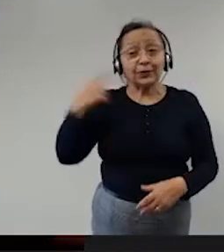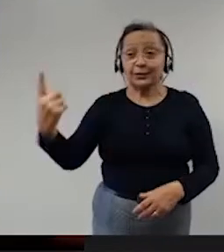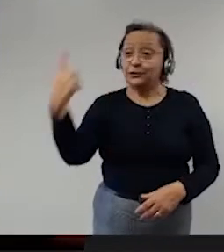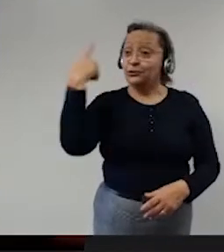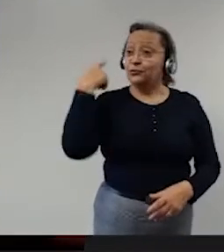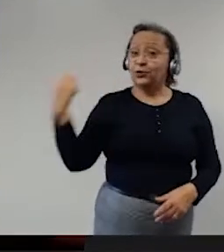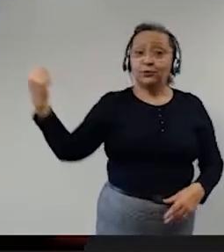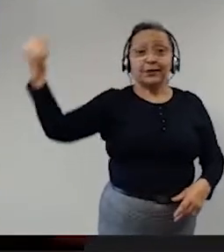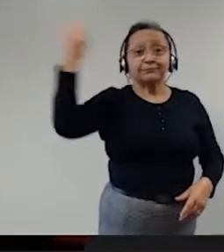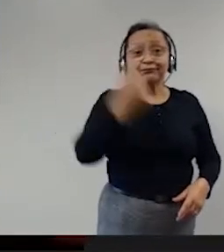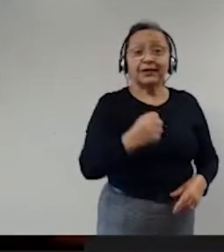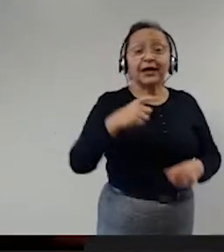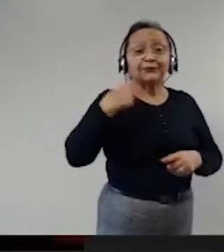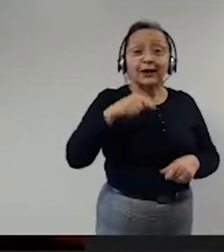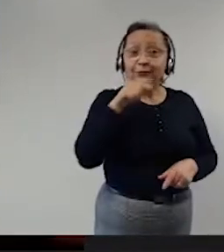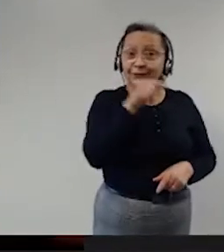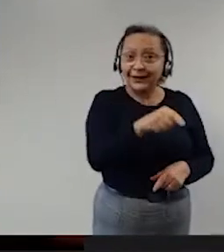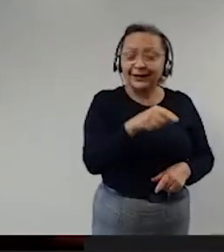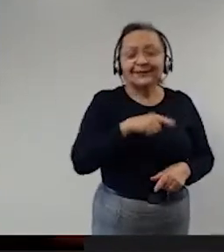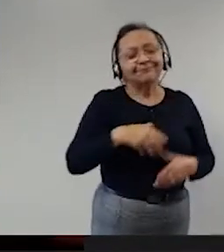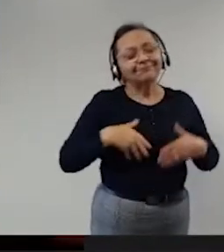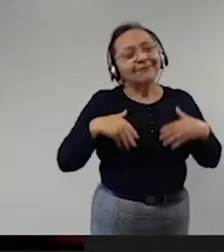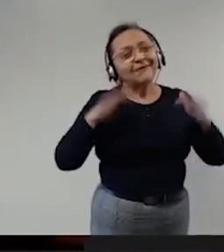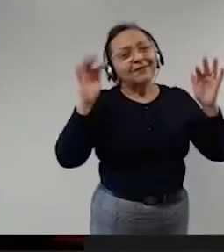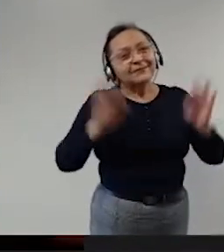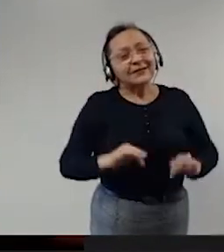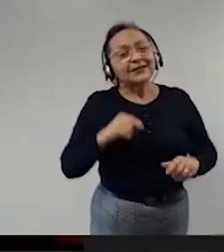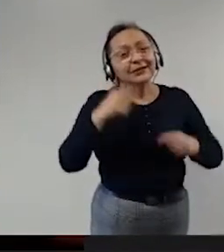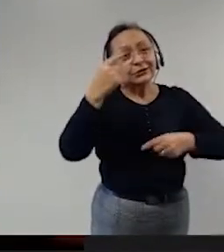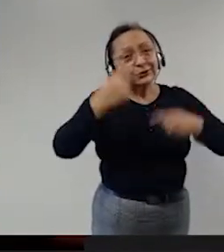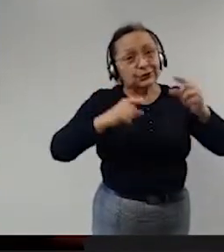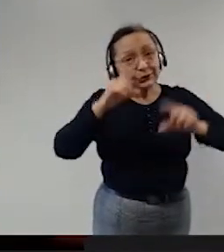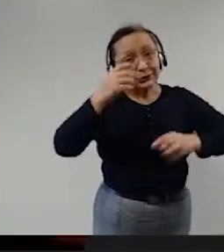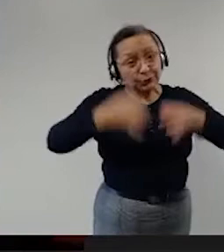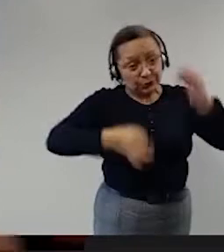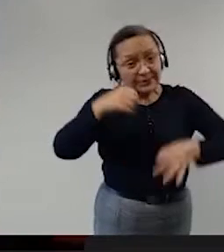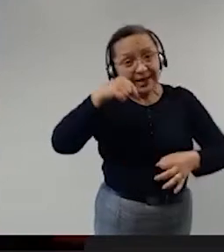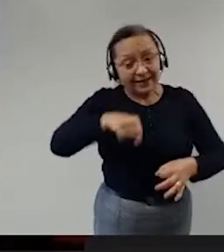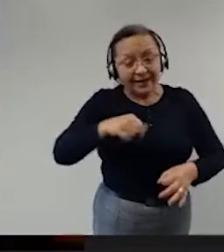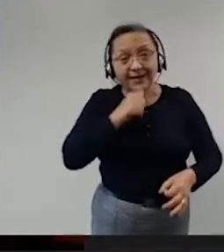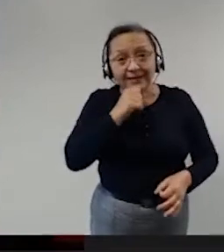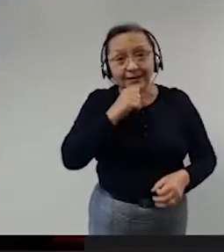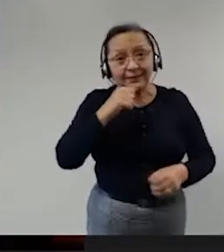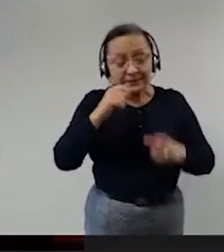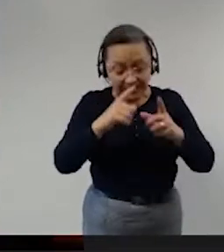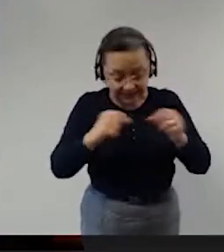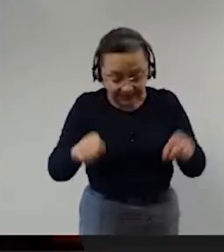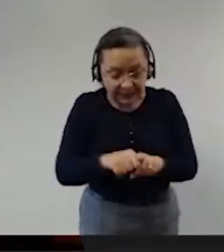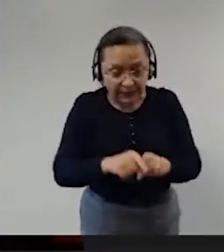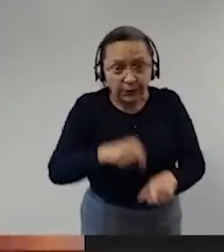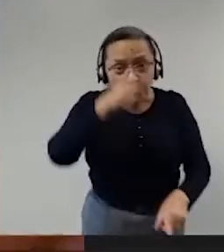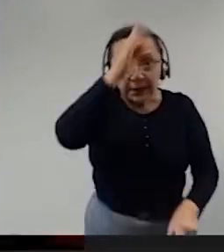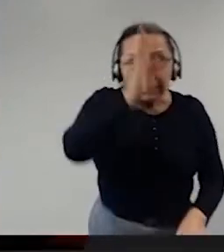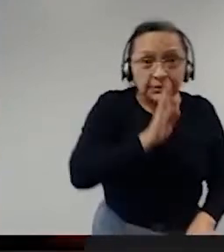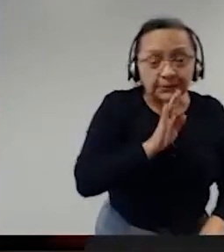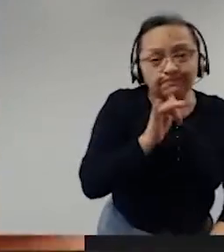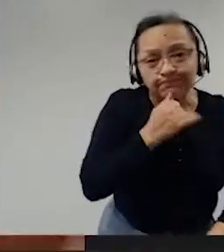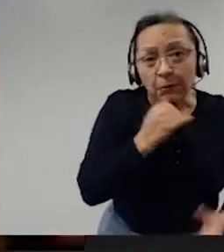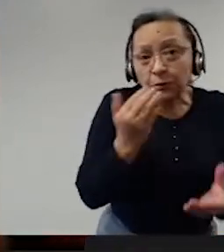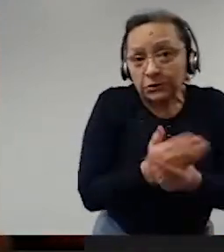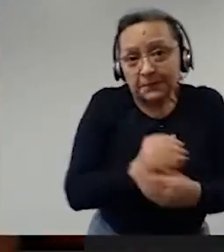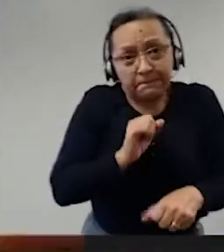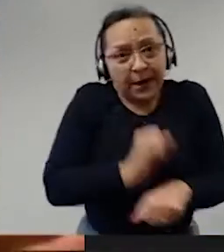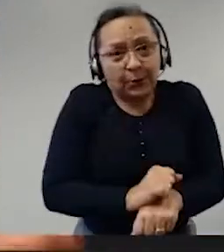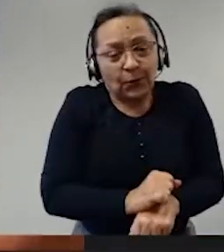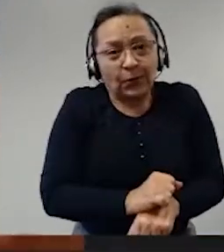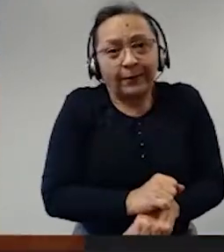para ser o advogado dele. Felizmente, há juízes ainda em Brasília e no Brasil. Evidentemente, o processo não andou, porque seria um absurdo, era uma forma